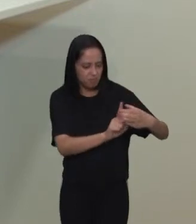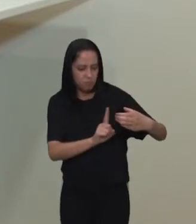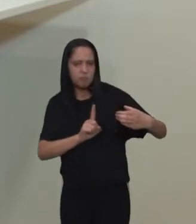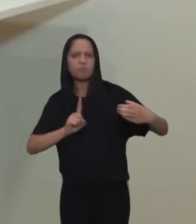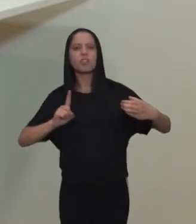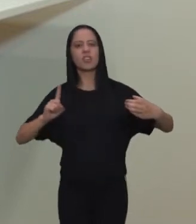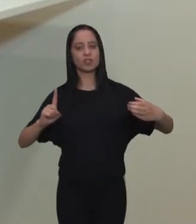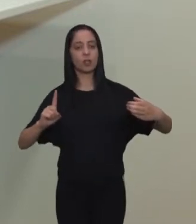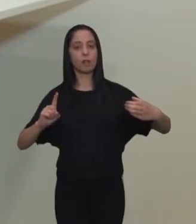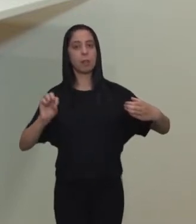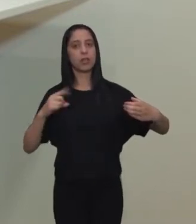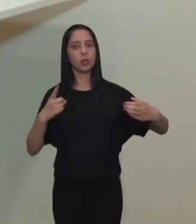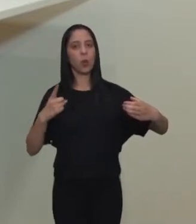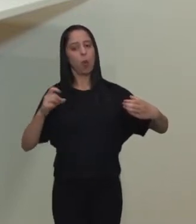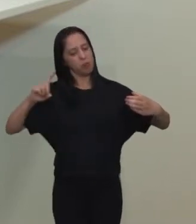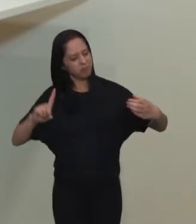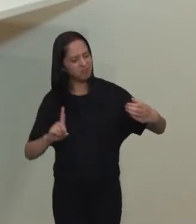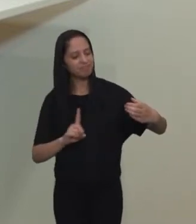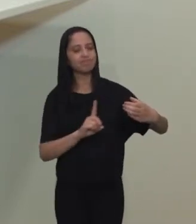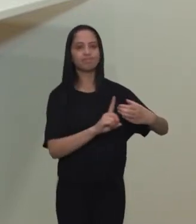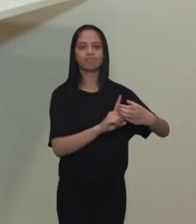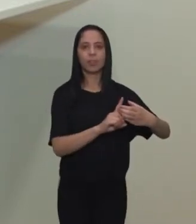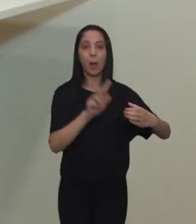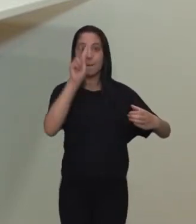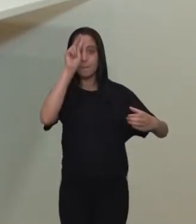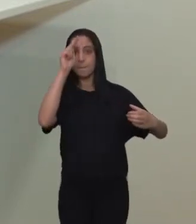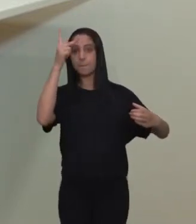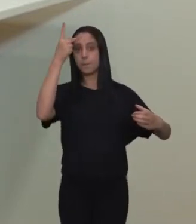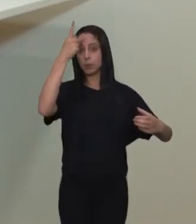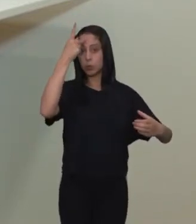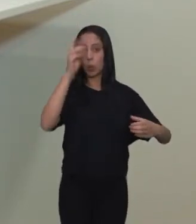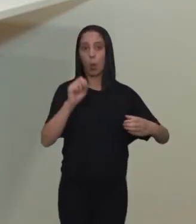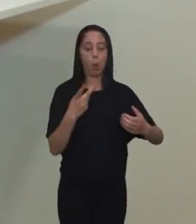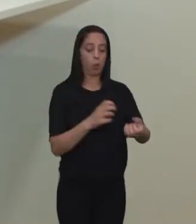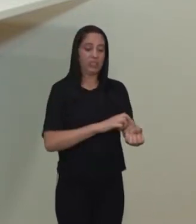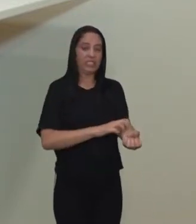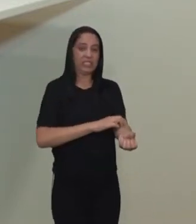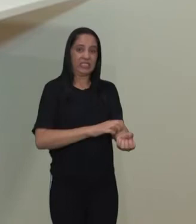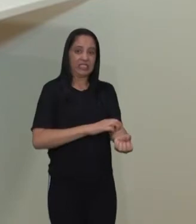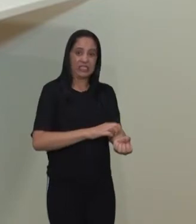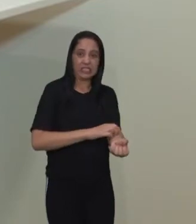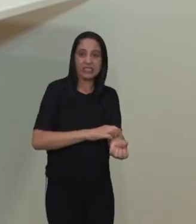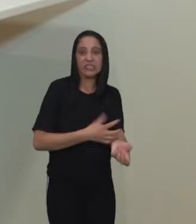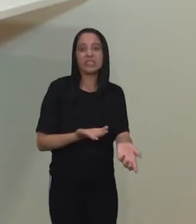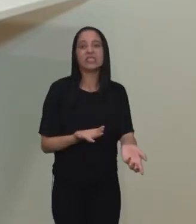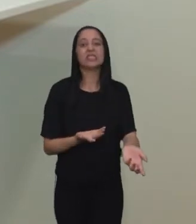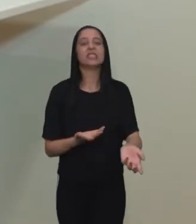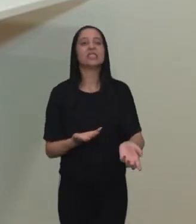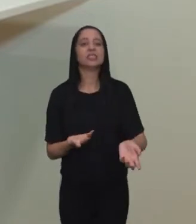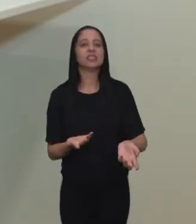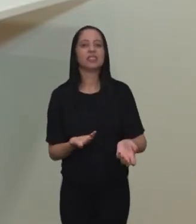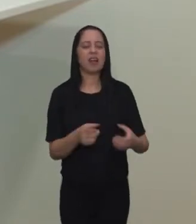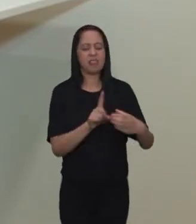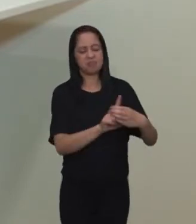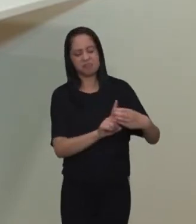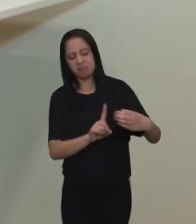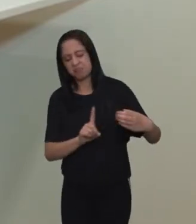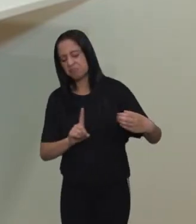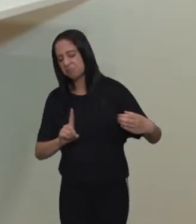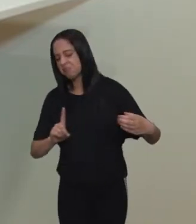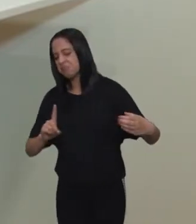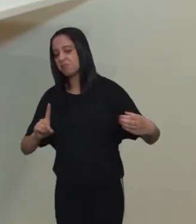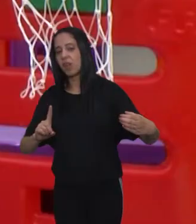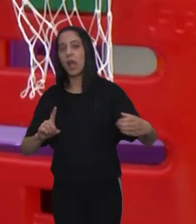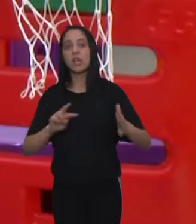as crianças que já são muito introspectiva se de repente começa a ficar muito irritadas começam a se